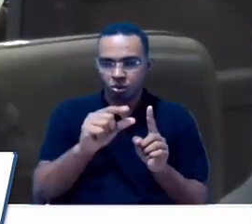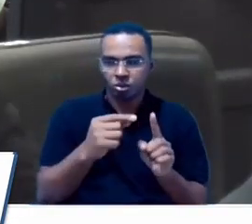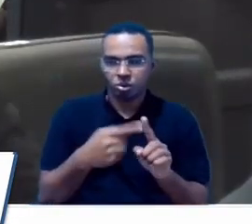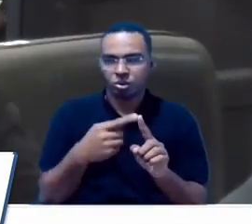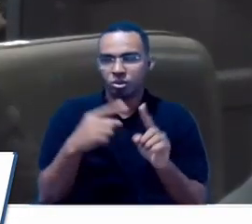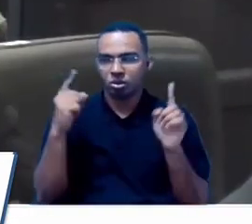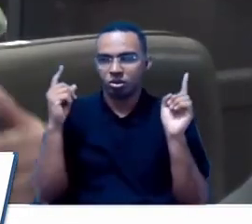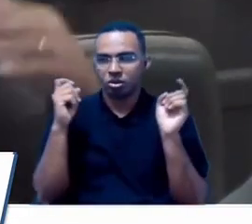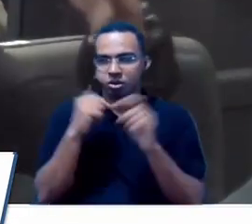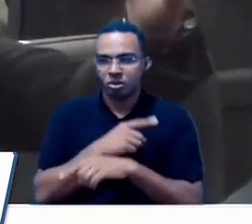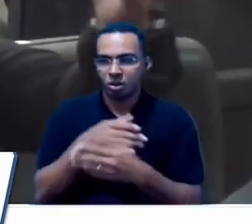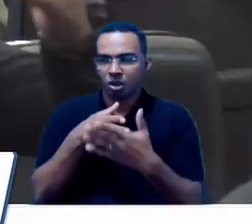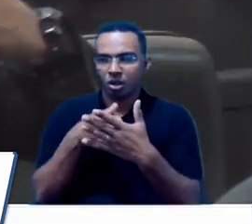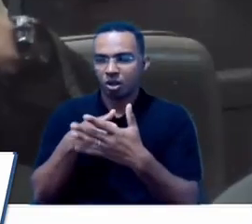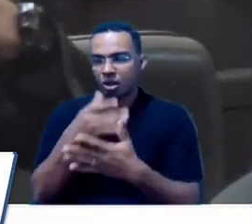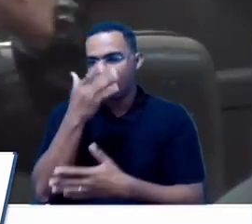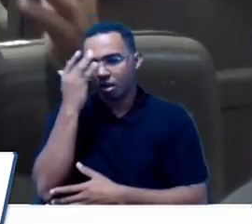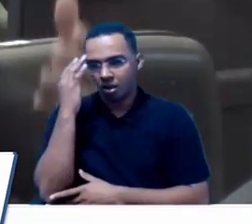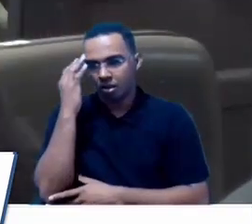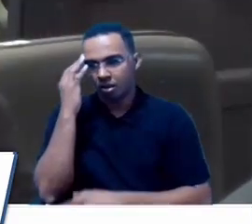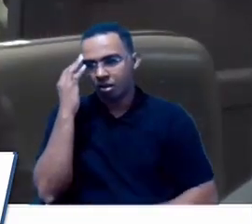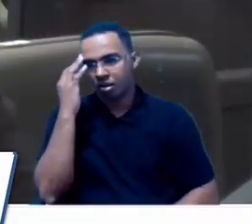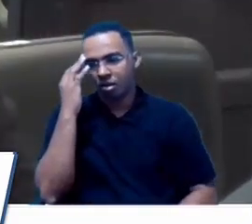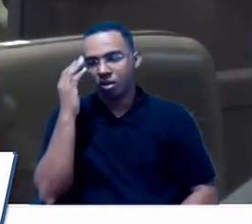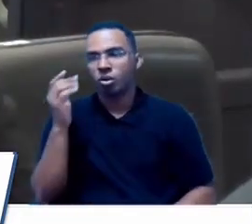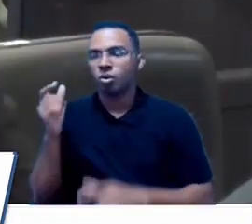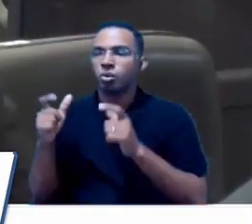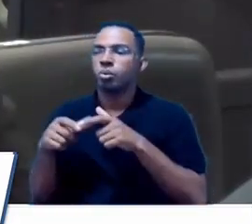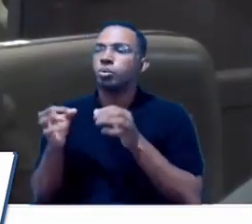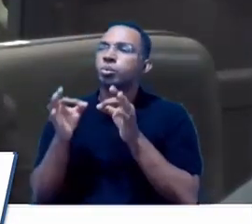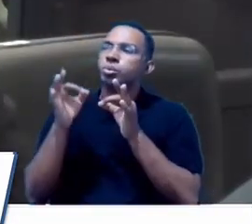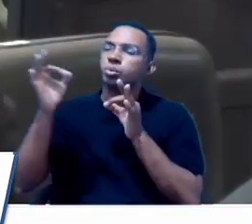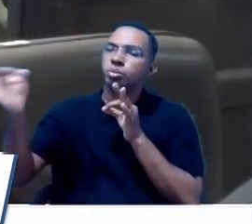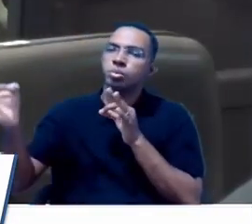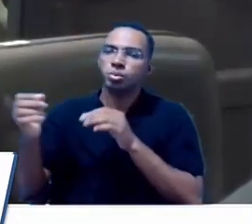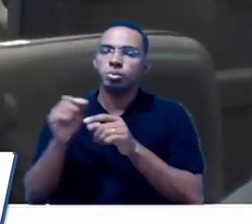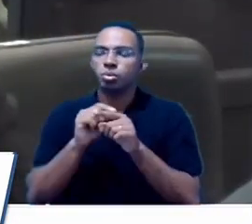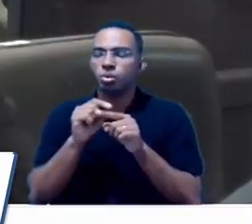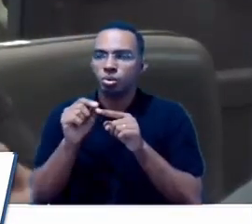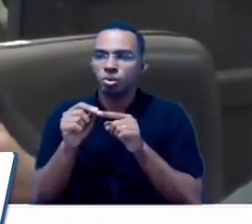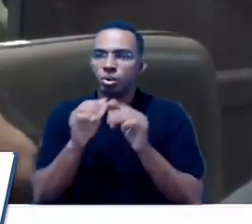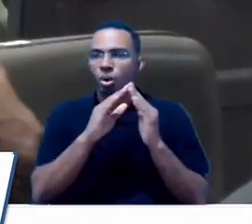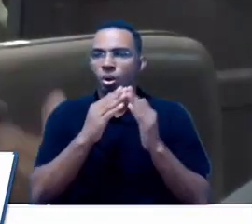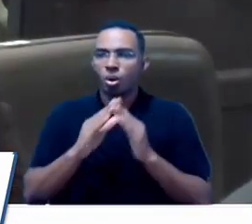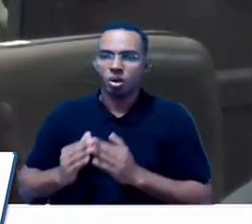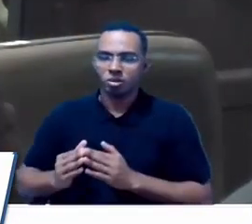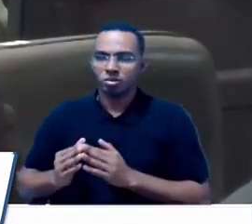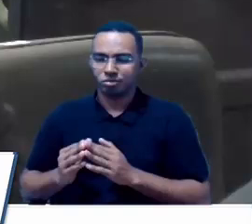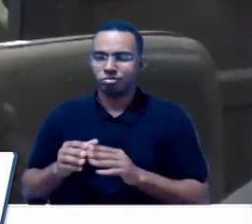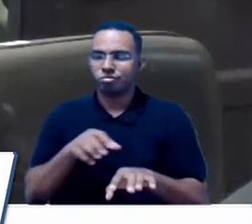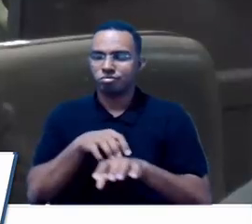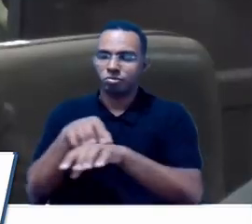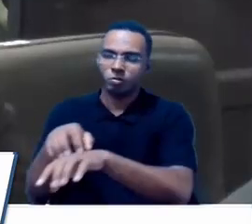difícil acesso. As pessoas de localidades longe, de bairros periféricos, para se deslocar até